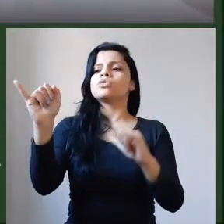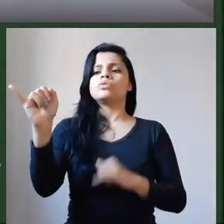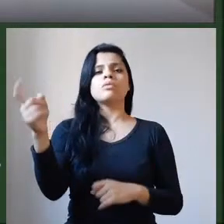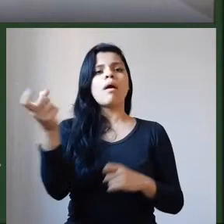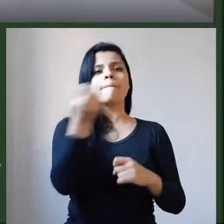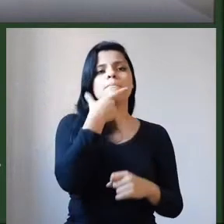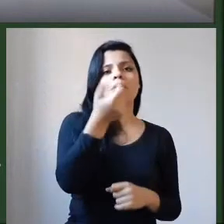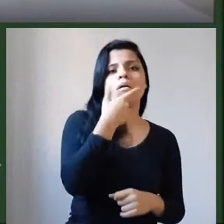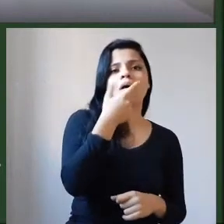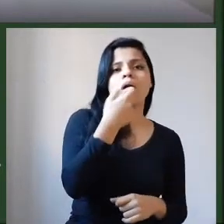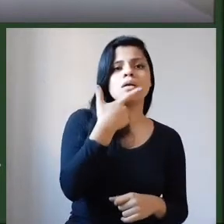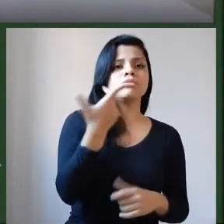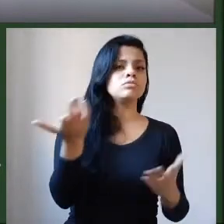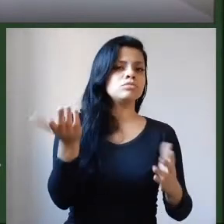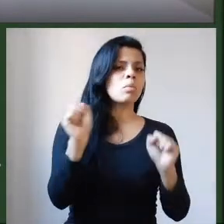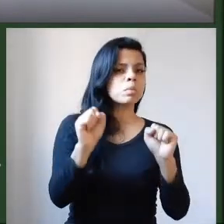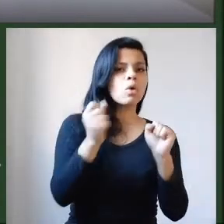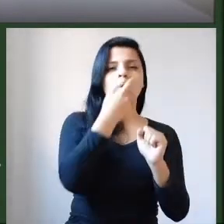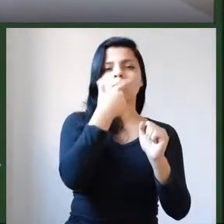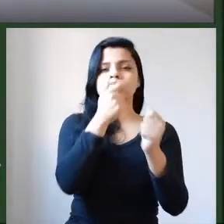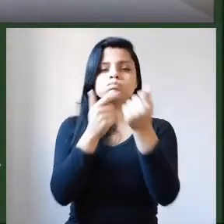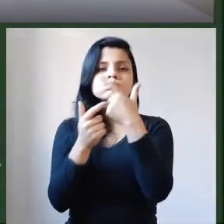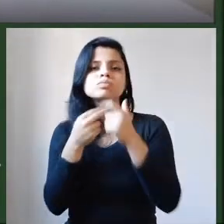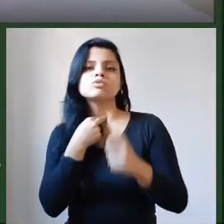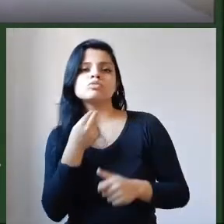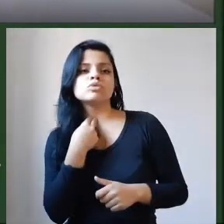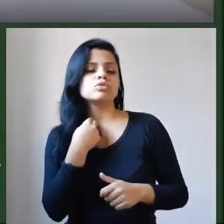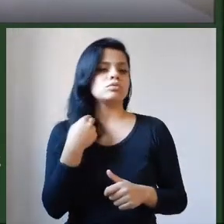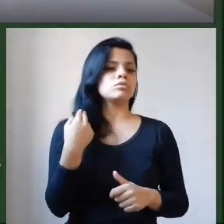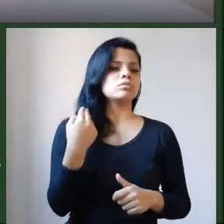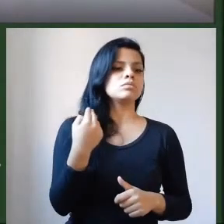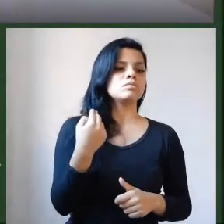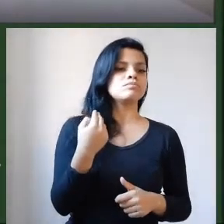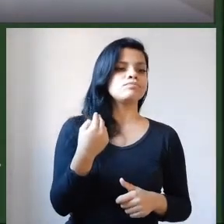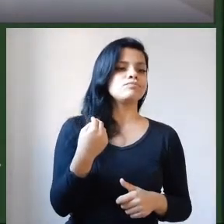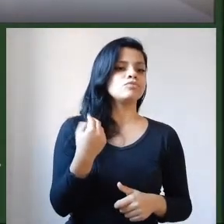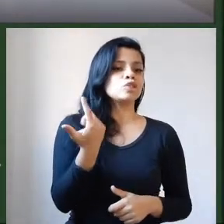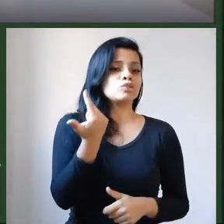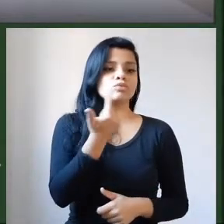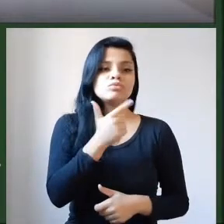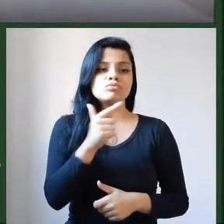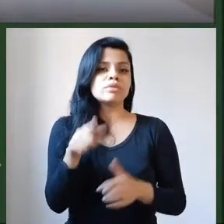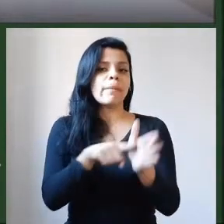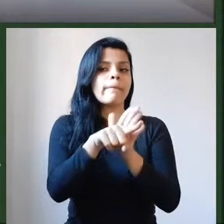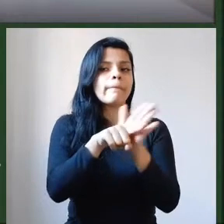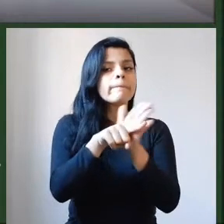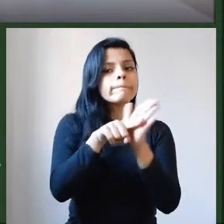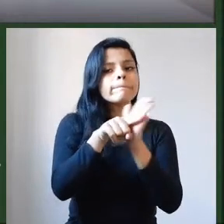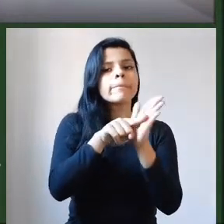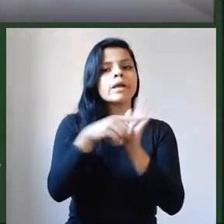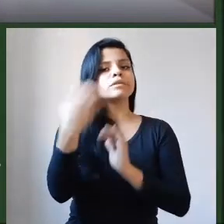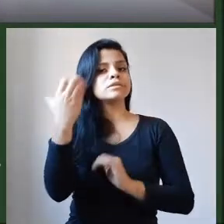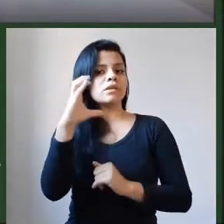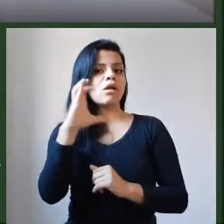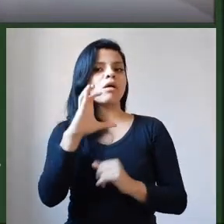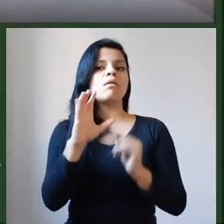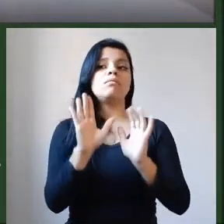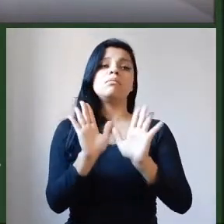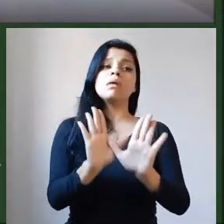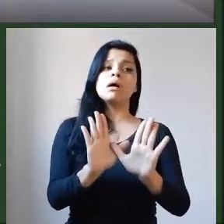não existisse uma pesquisa científica embasada por trás, e isso causava muita